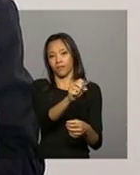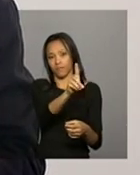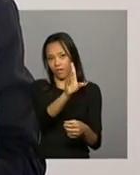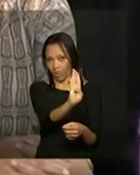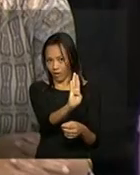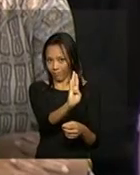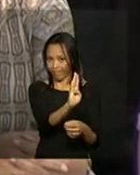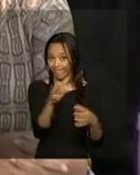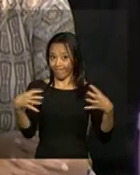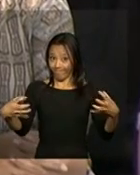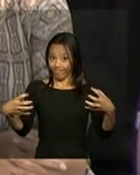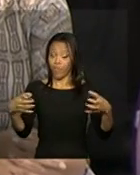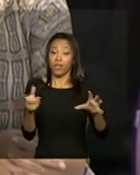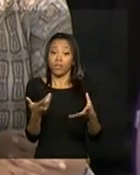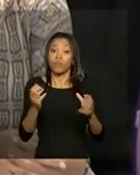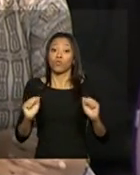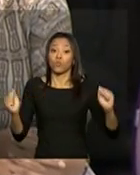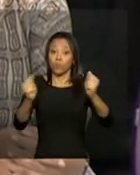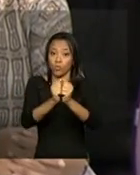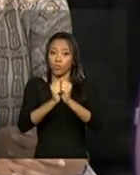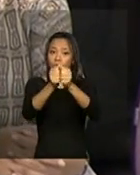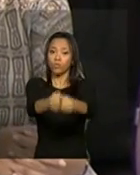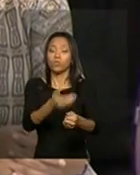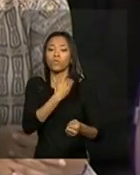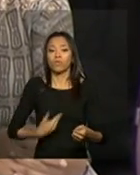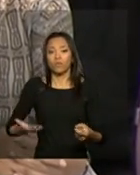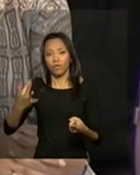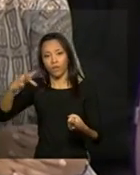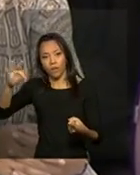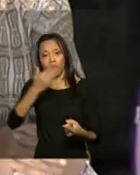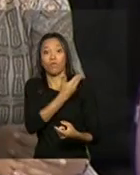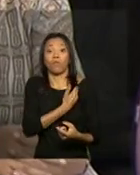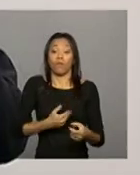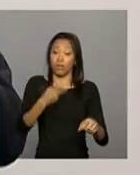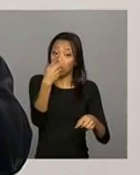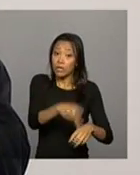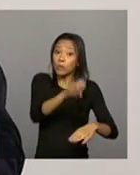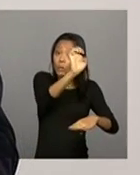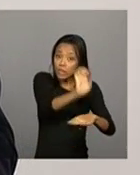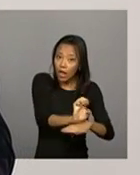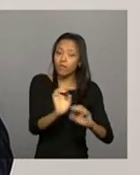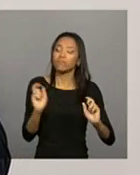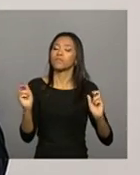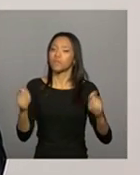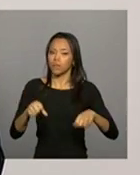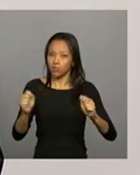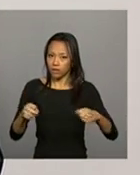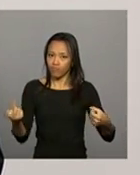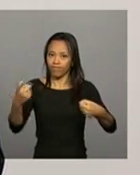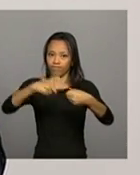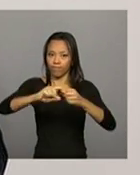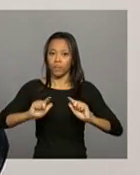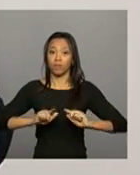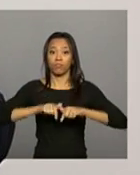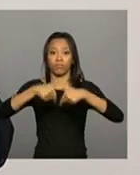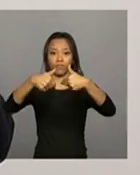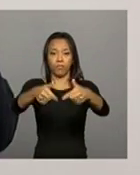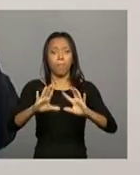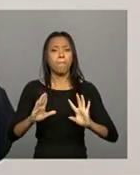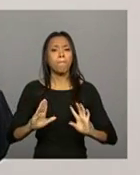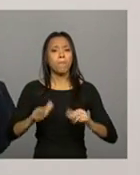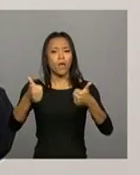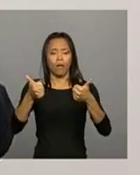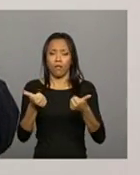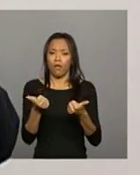Mas juntos, o governo federal e o governo do estado podem e devem sim construir as parcerias para